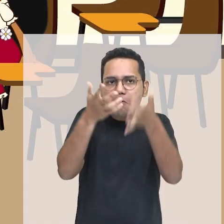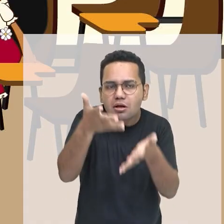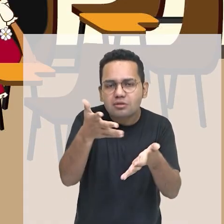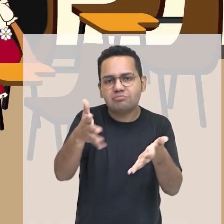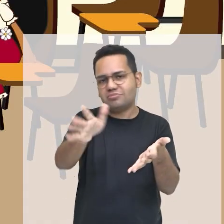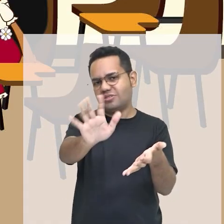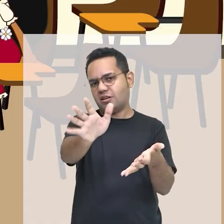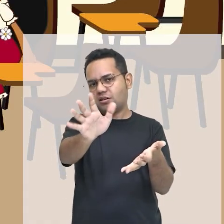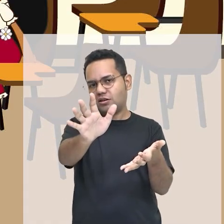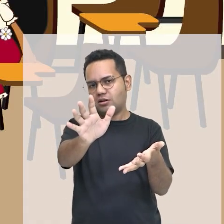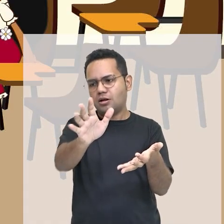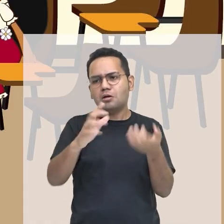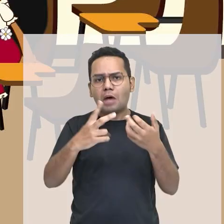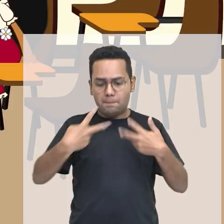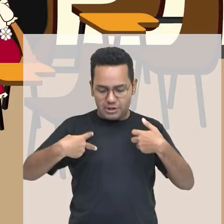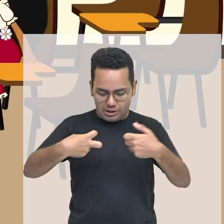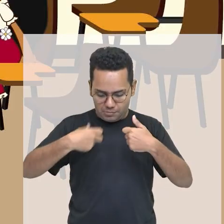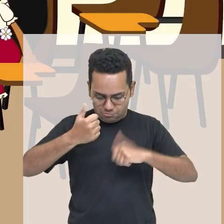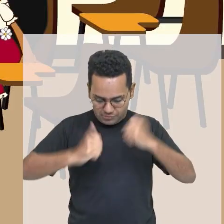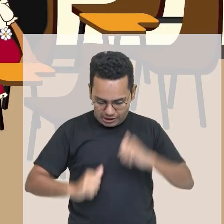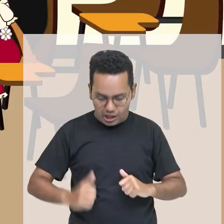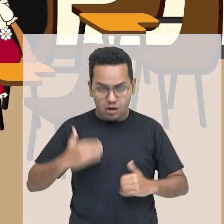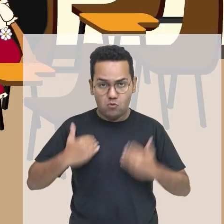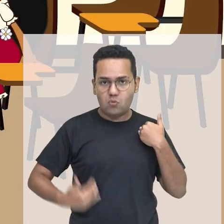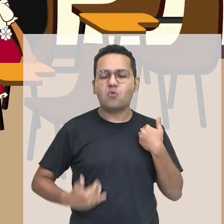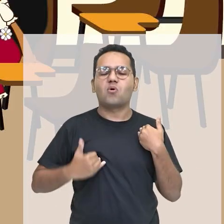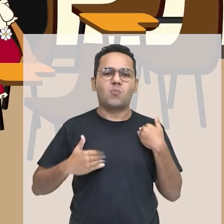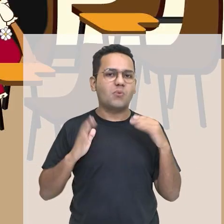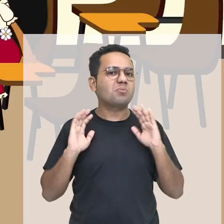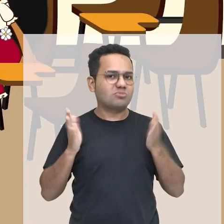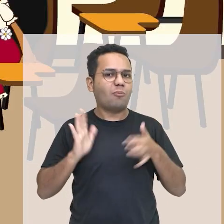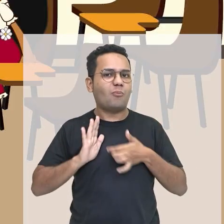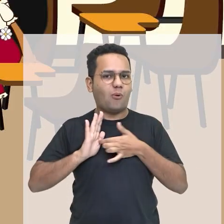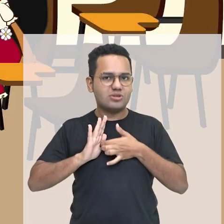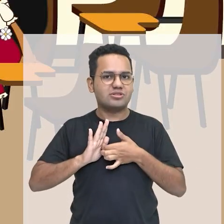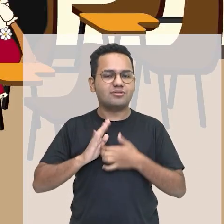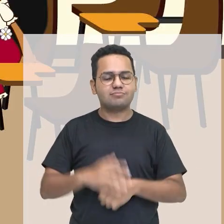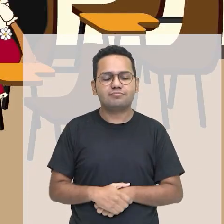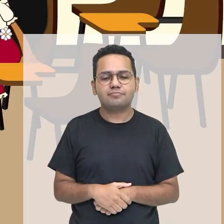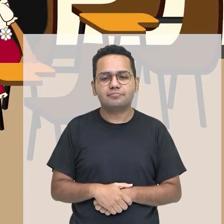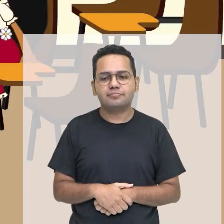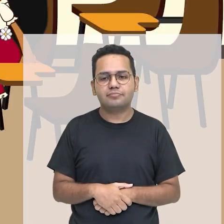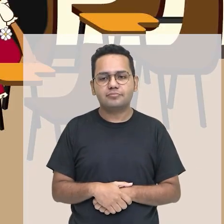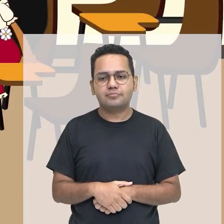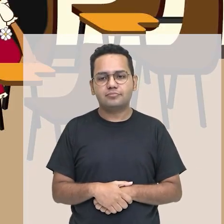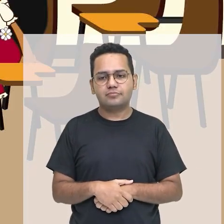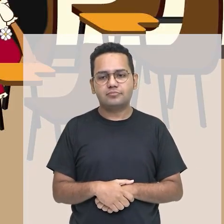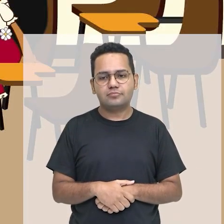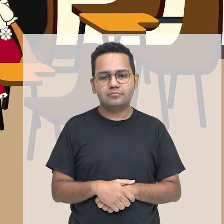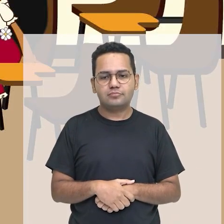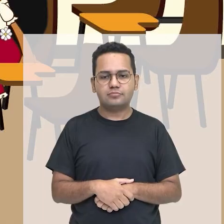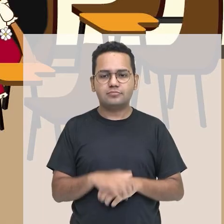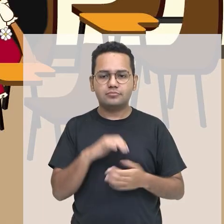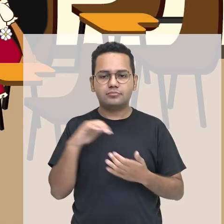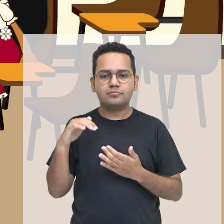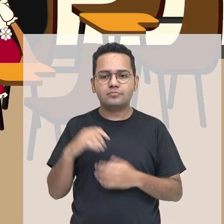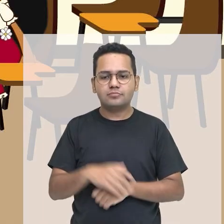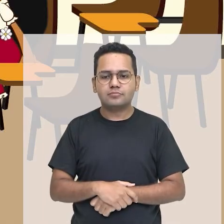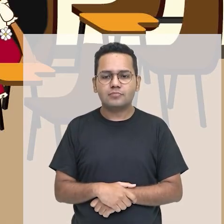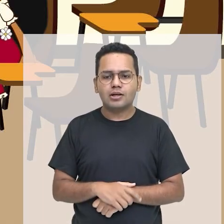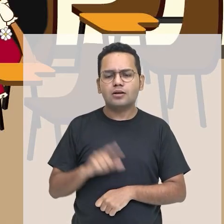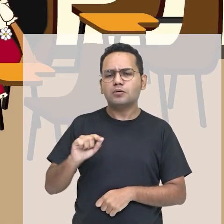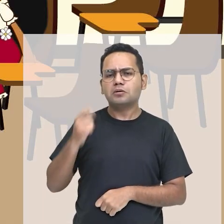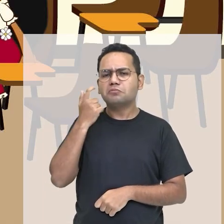que ele não estava gostando. Continuando. Olha só, a primeira coisa, desde o primeiro momento do vídeo, né, ele estava com os